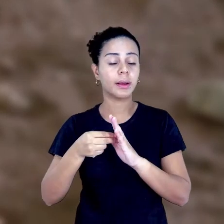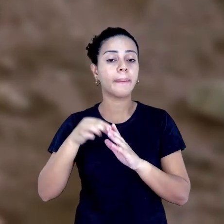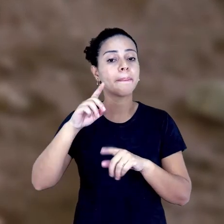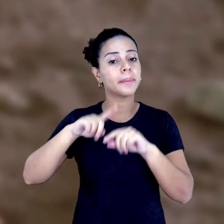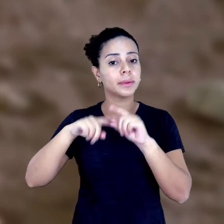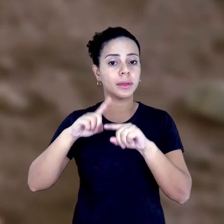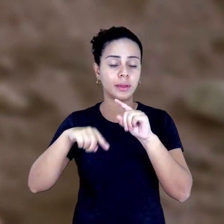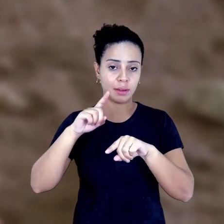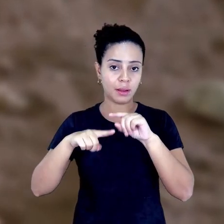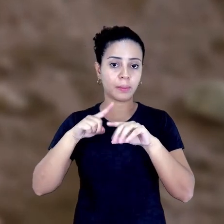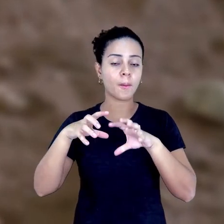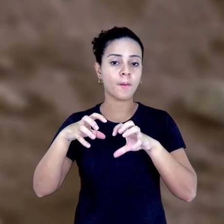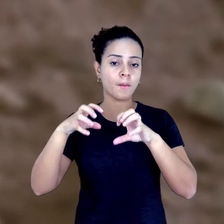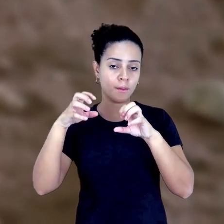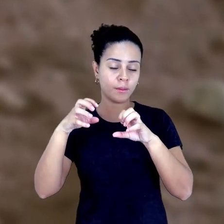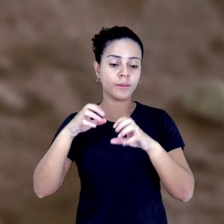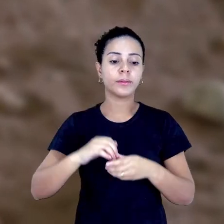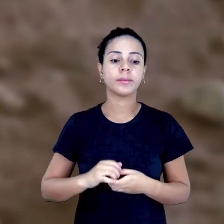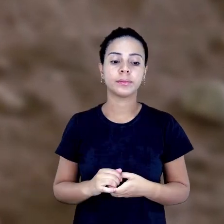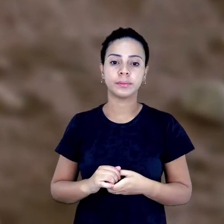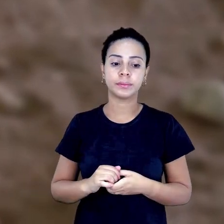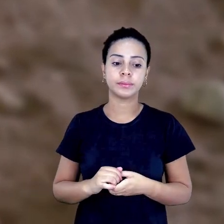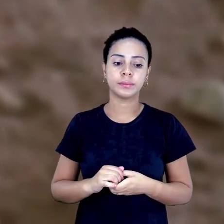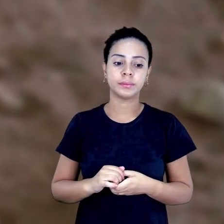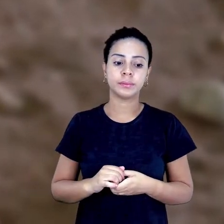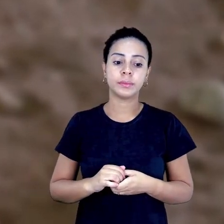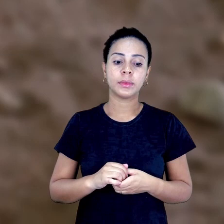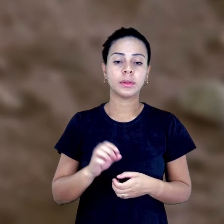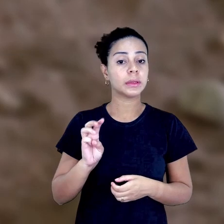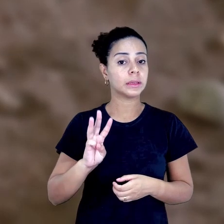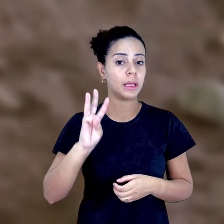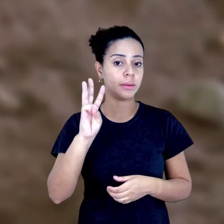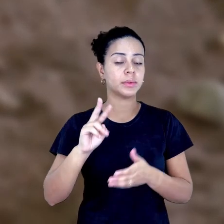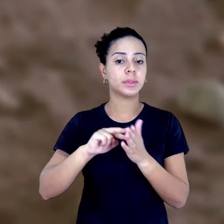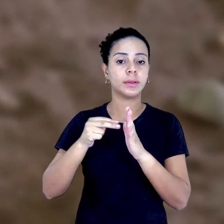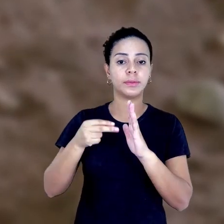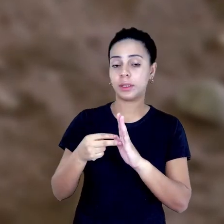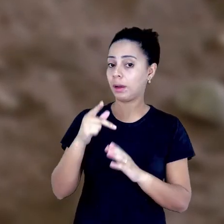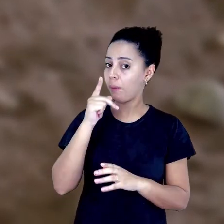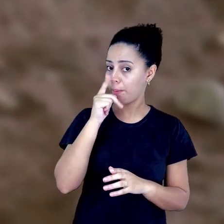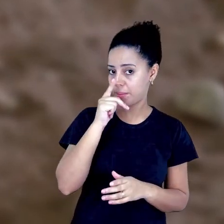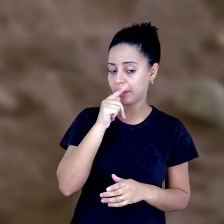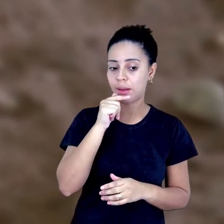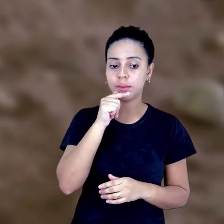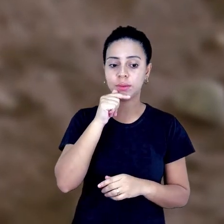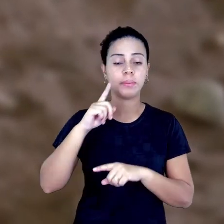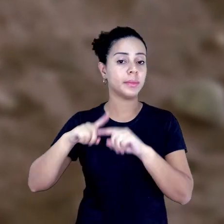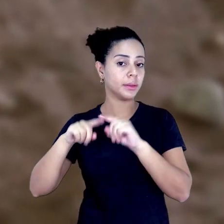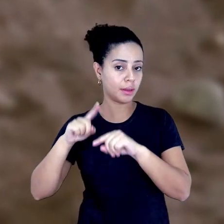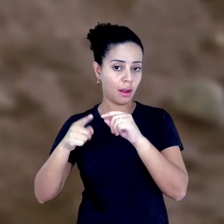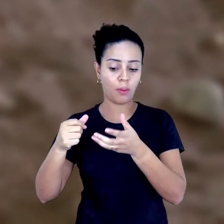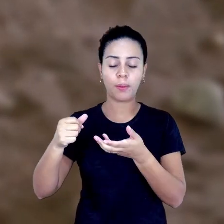material retido acumulado em cada peneira em gramas. W é a umidade higroscópica do